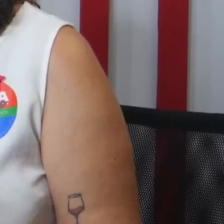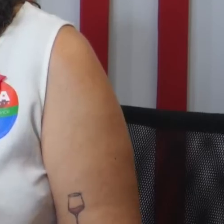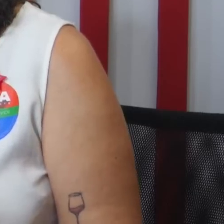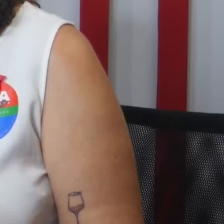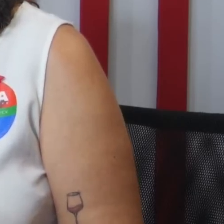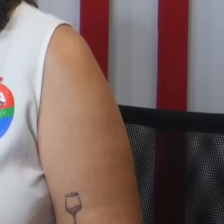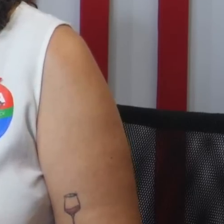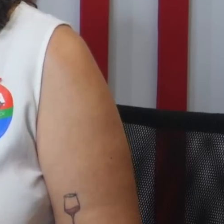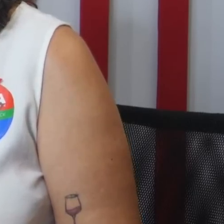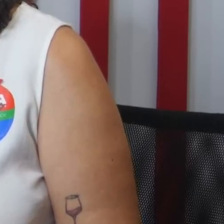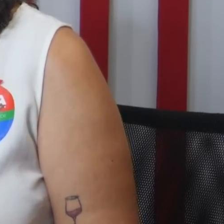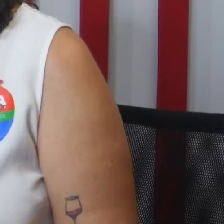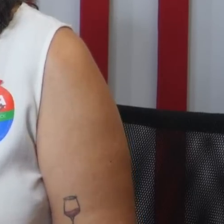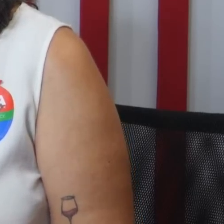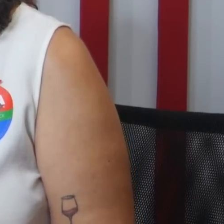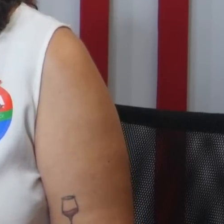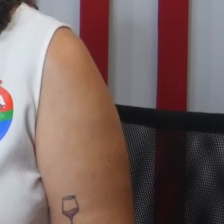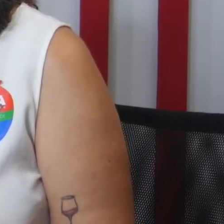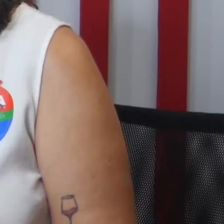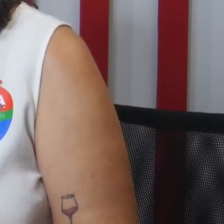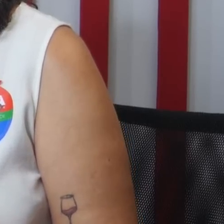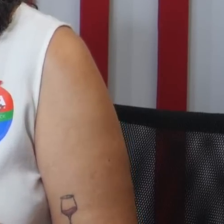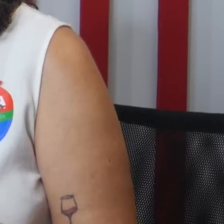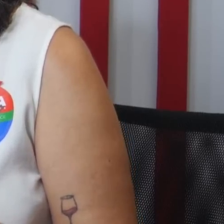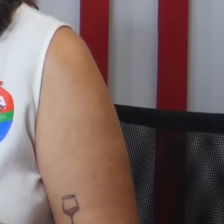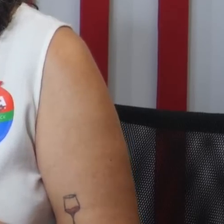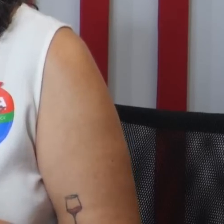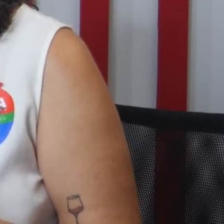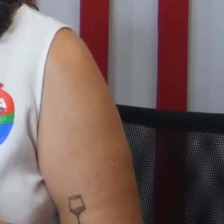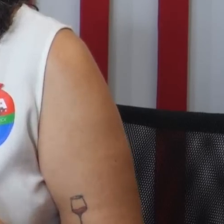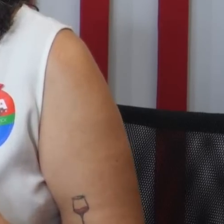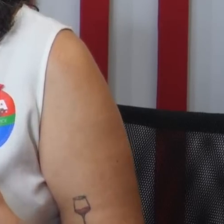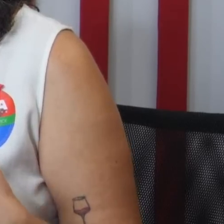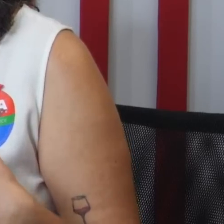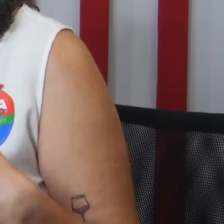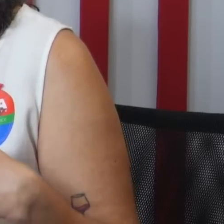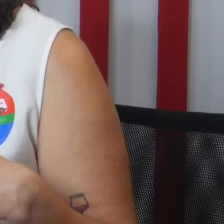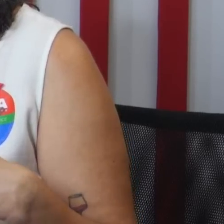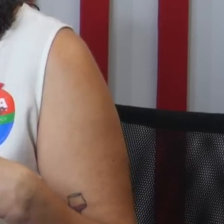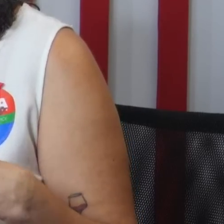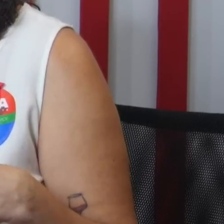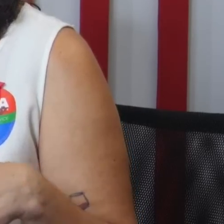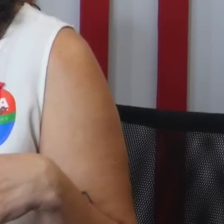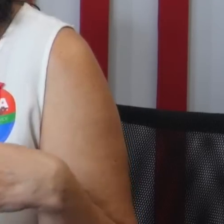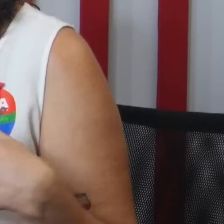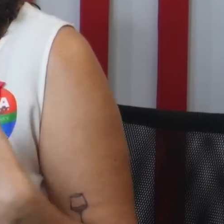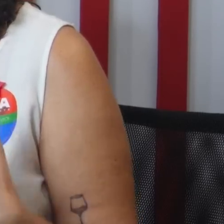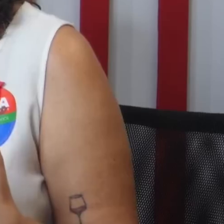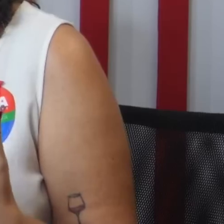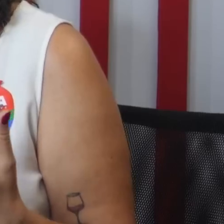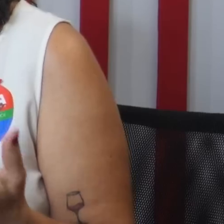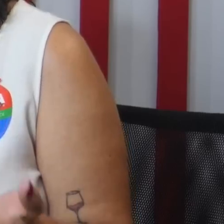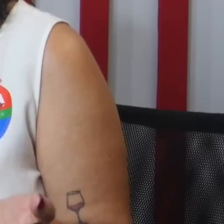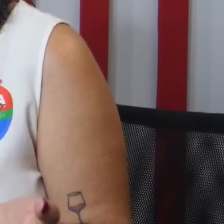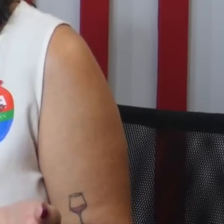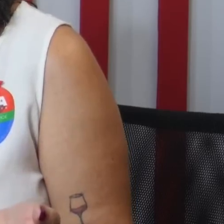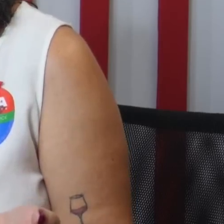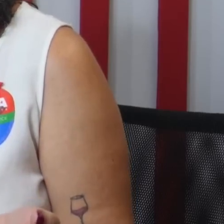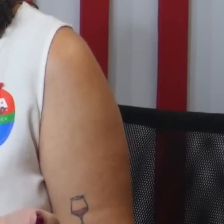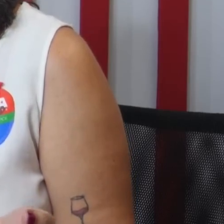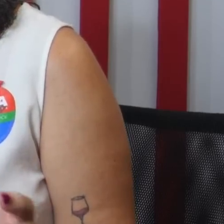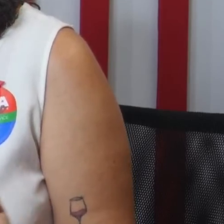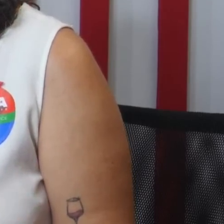Chegamos na sexta e Lula está de volta Minas Gerais desta vez em Teófilo Otoni conhecida como capital das Pedras